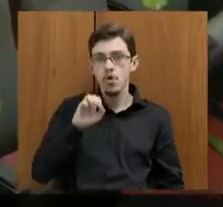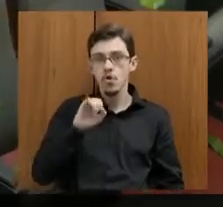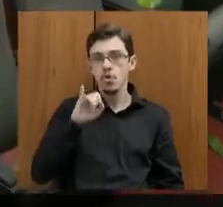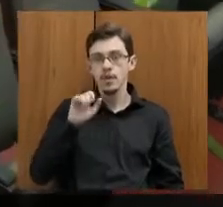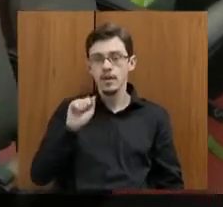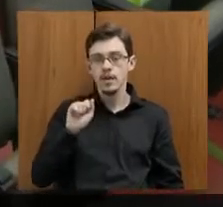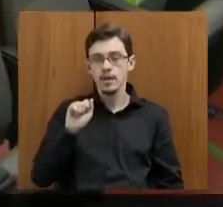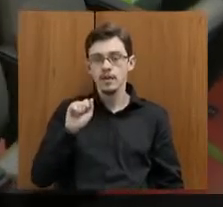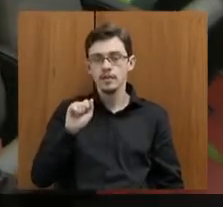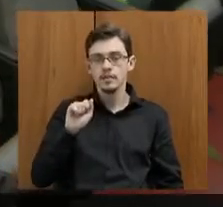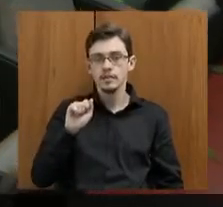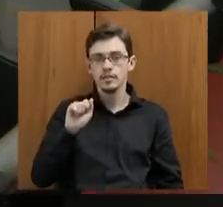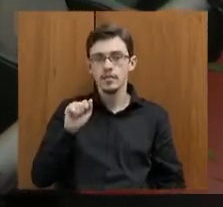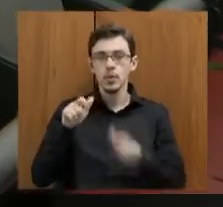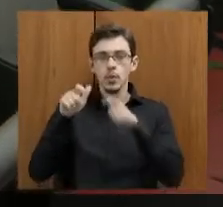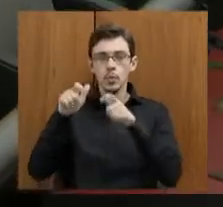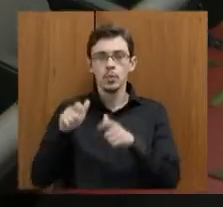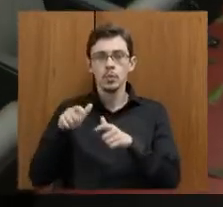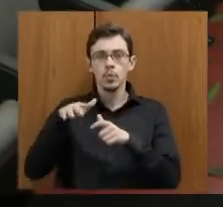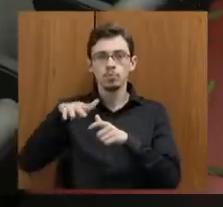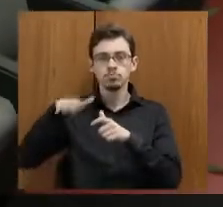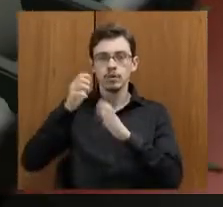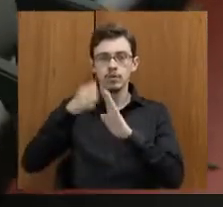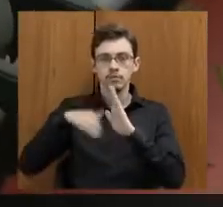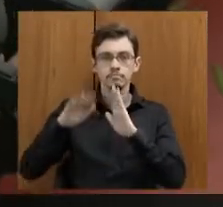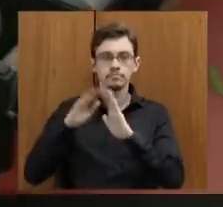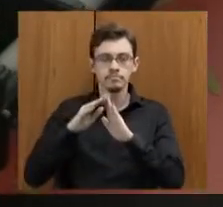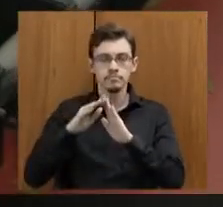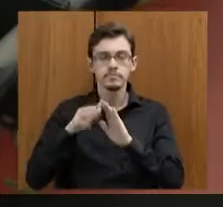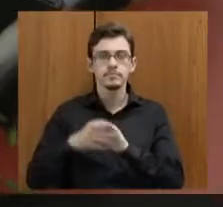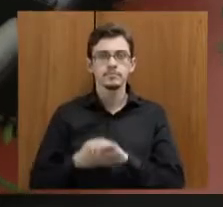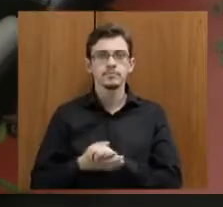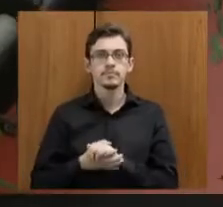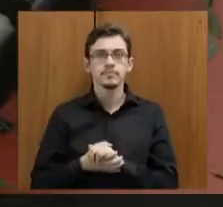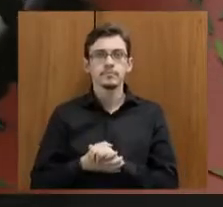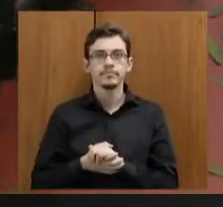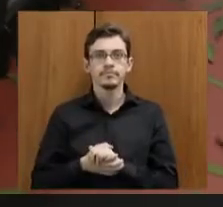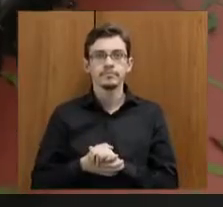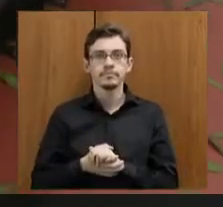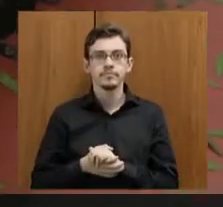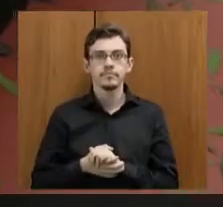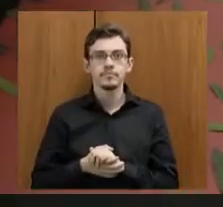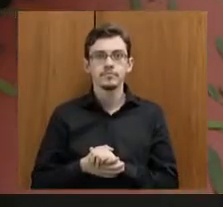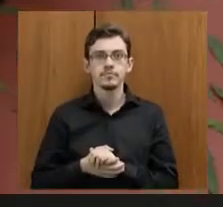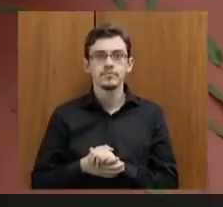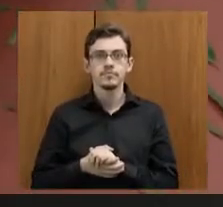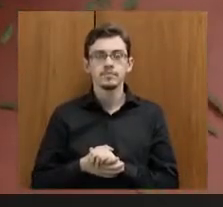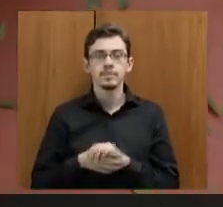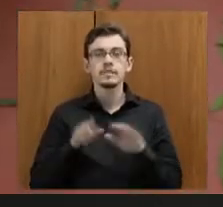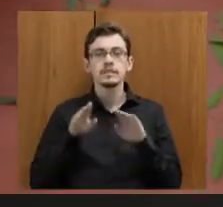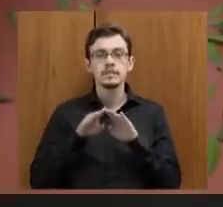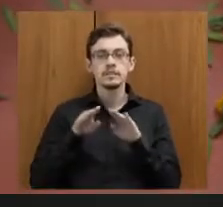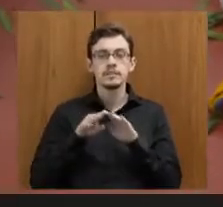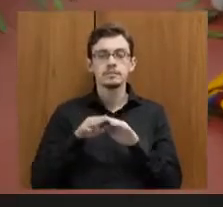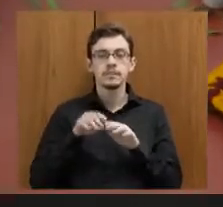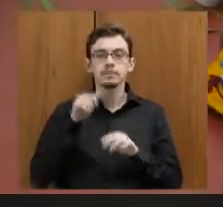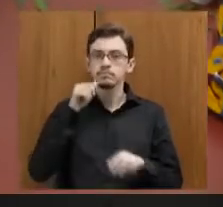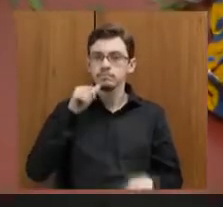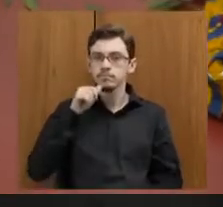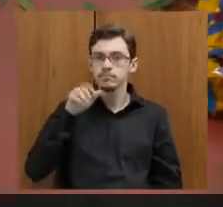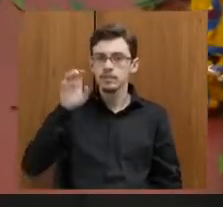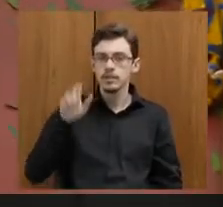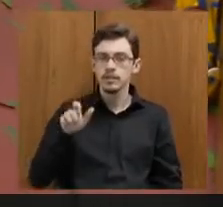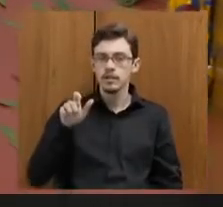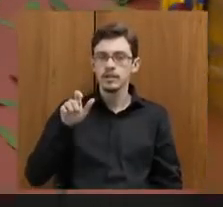gomebe do Ilê Axé orun de olhar e também aqui com a gente é que é de Grazielle Soares